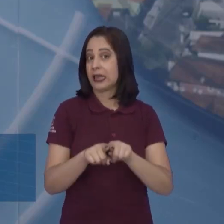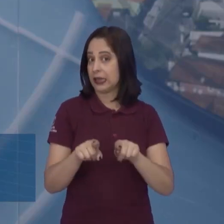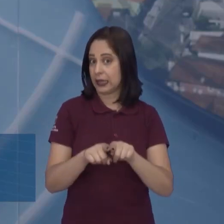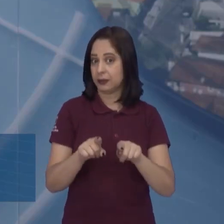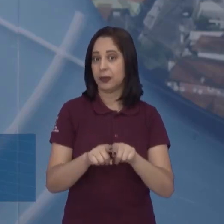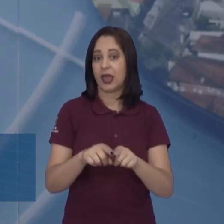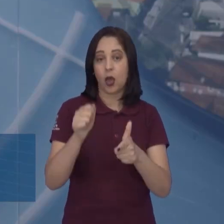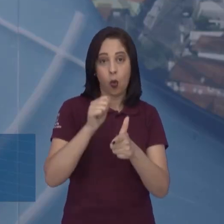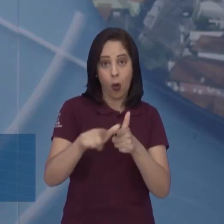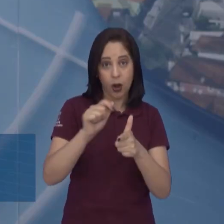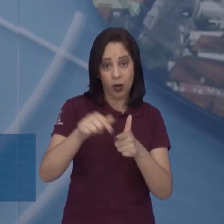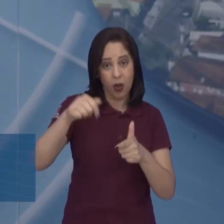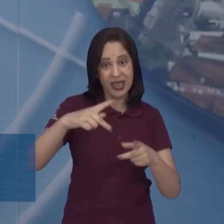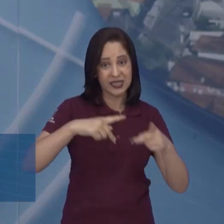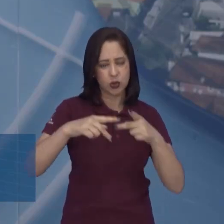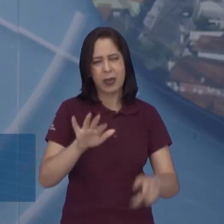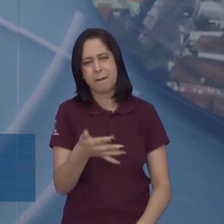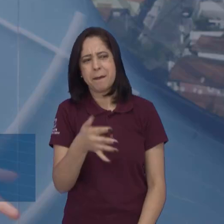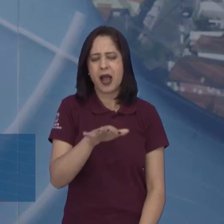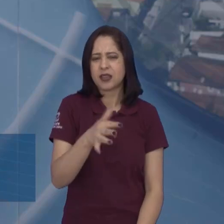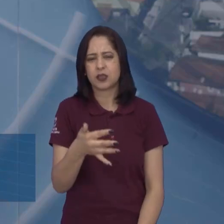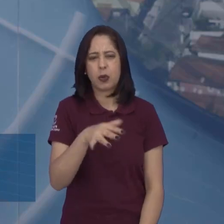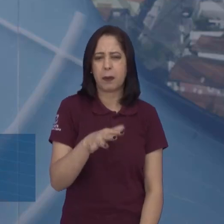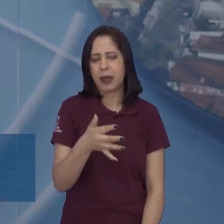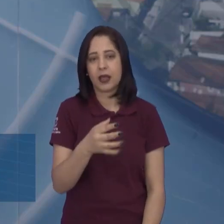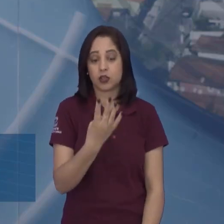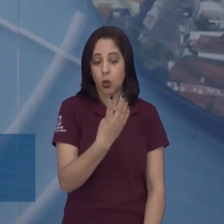o aluguel em São José custa, em média, ali R$